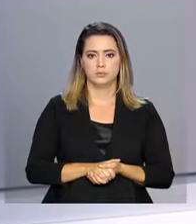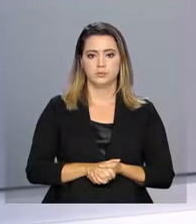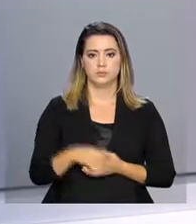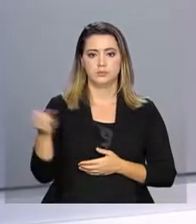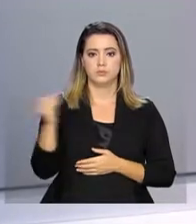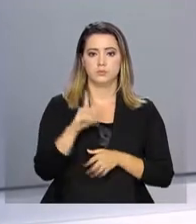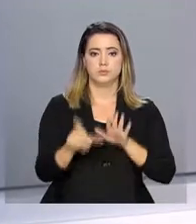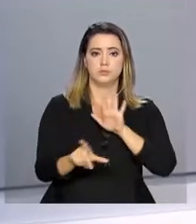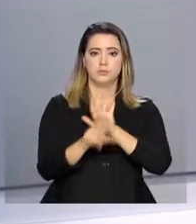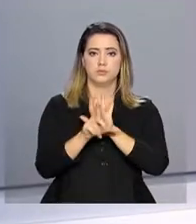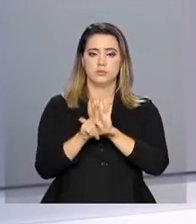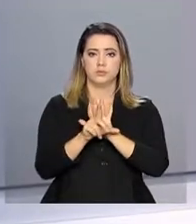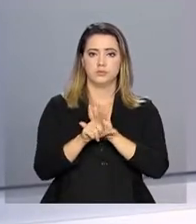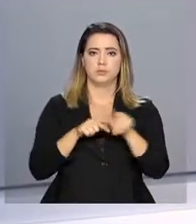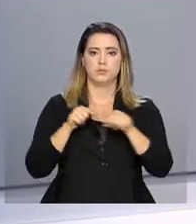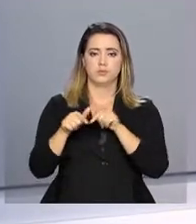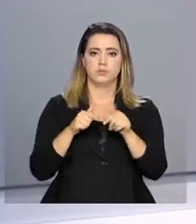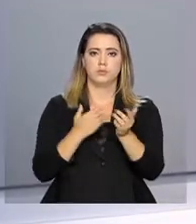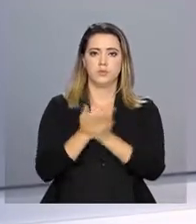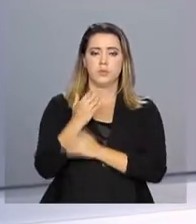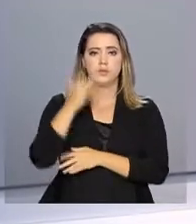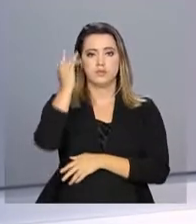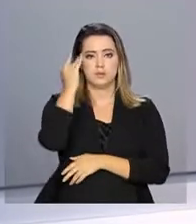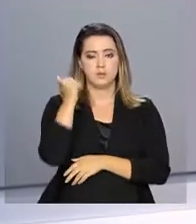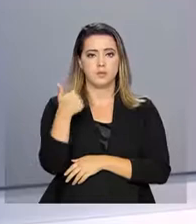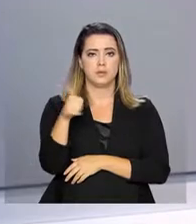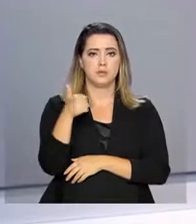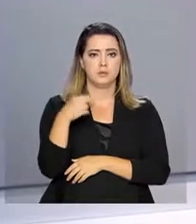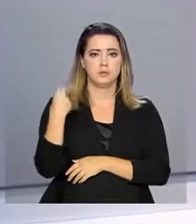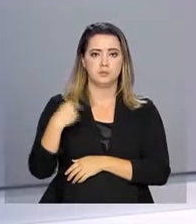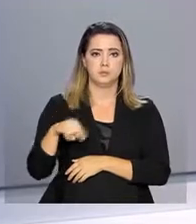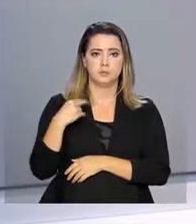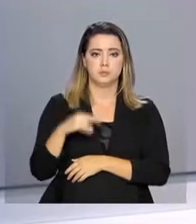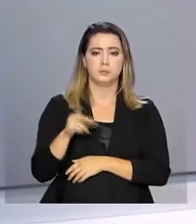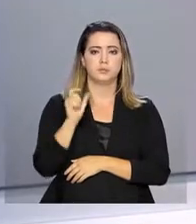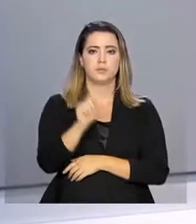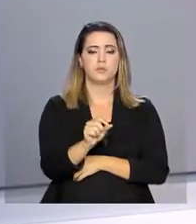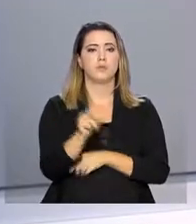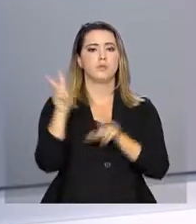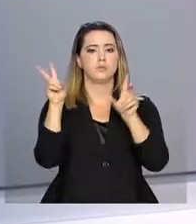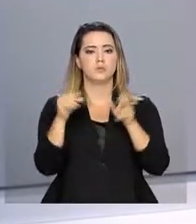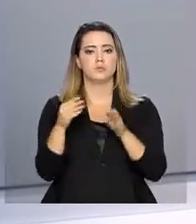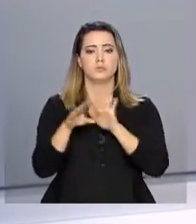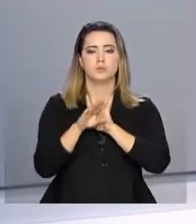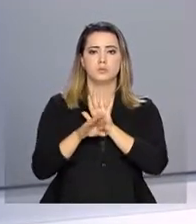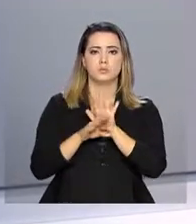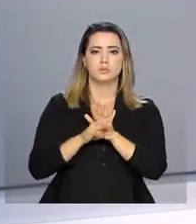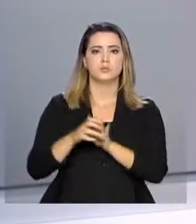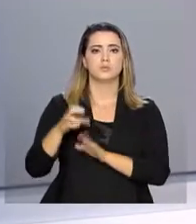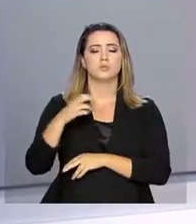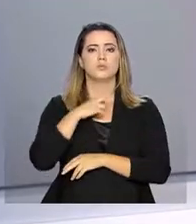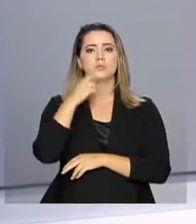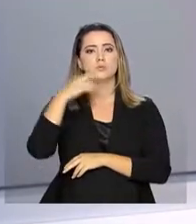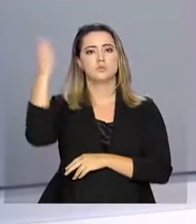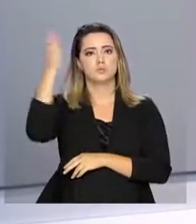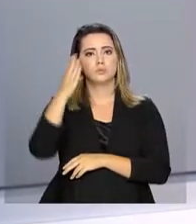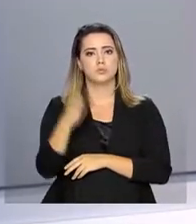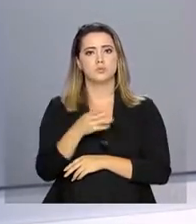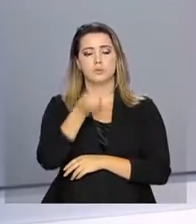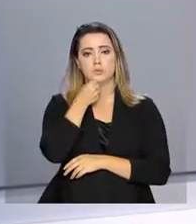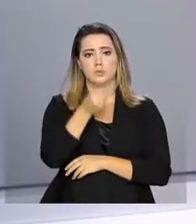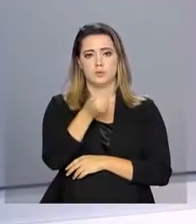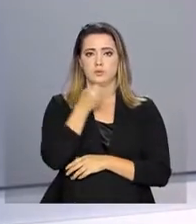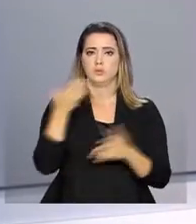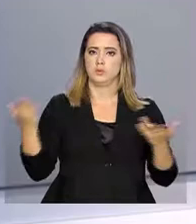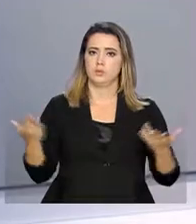A nova lei trabalhista entra em vigor amanhã, dia 11 de novembro. E sobre esse assunto, o programa de rádio A Voz do Brasil